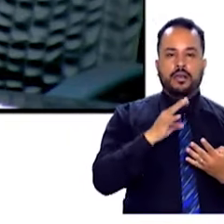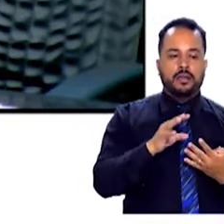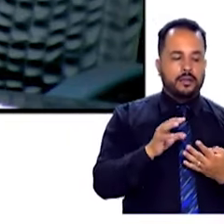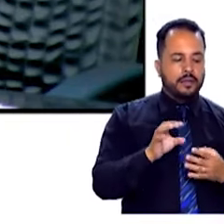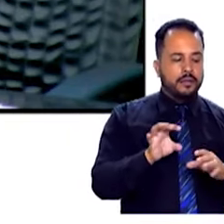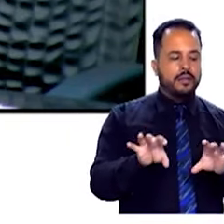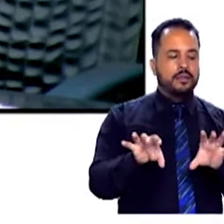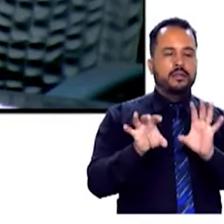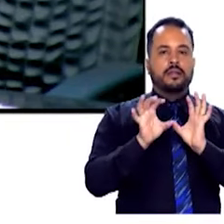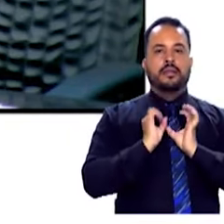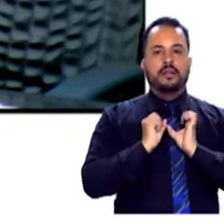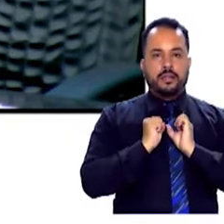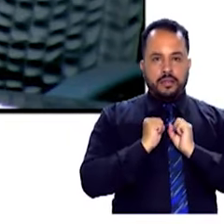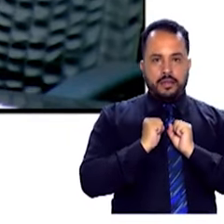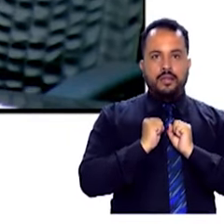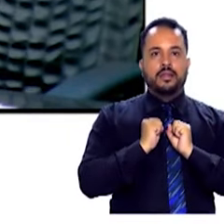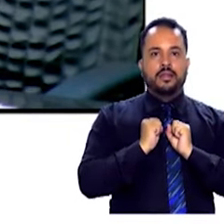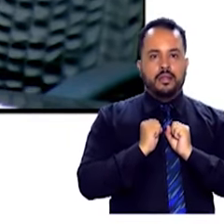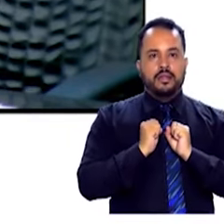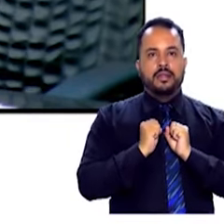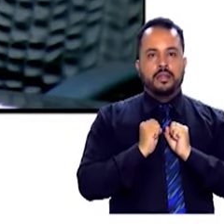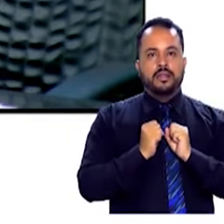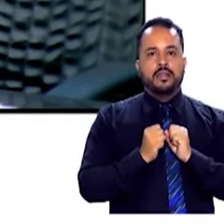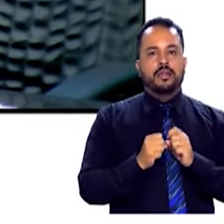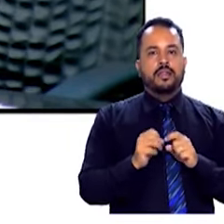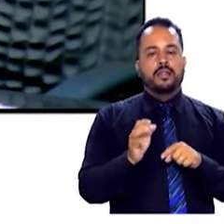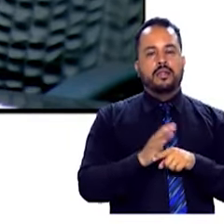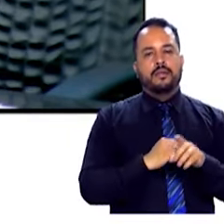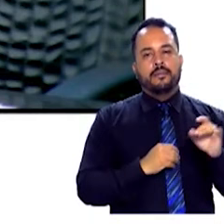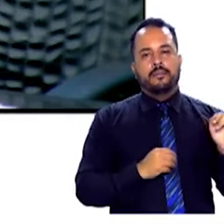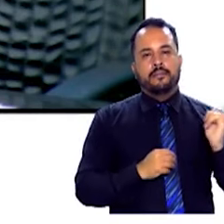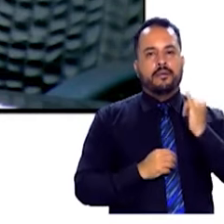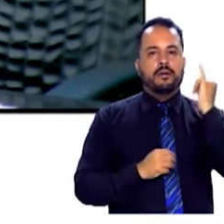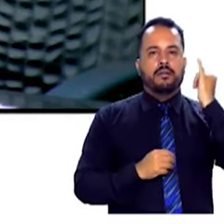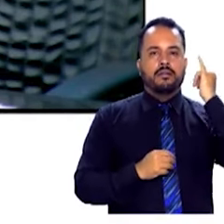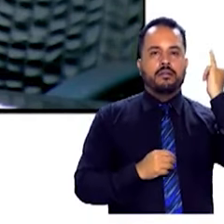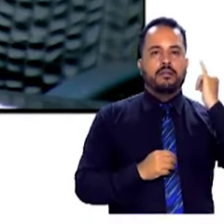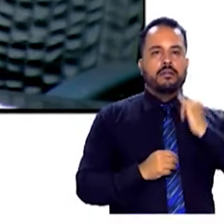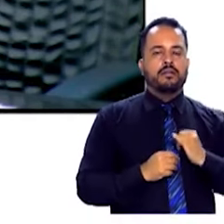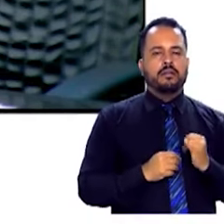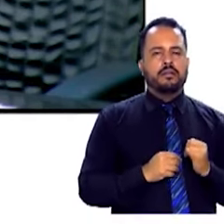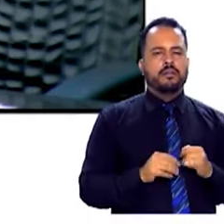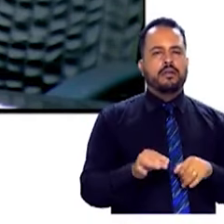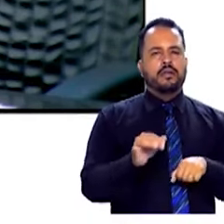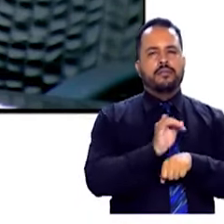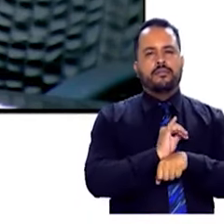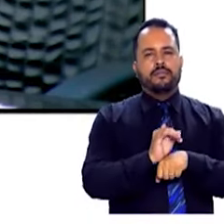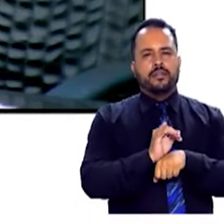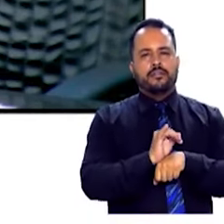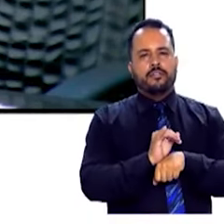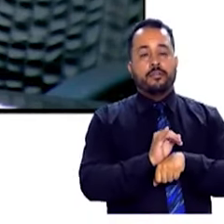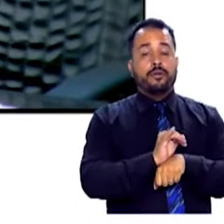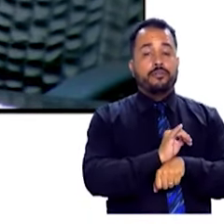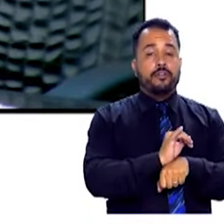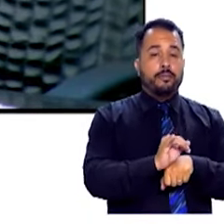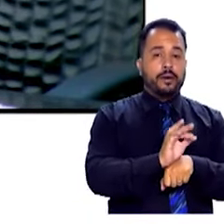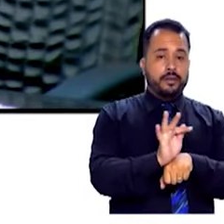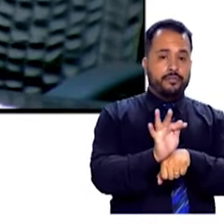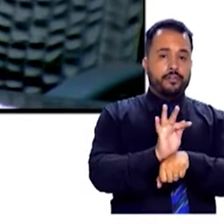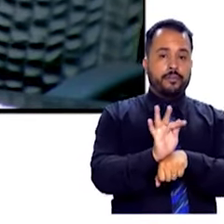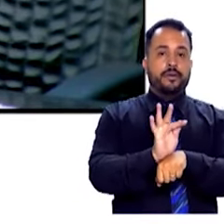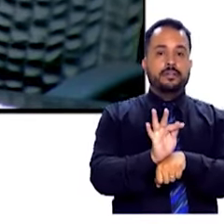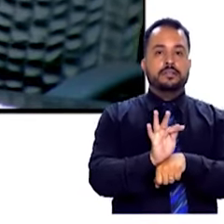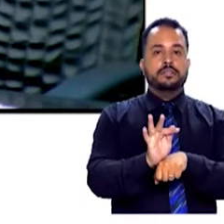julgar assim mesmo porque a questão é relevante desconsiderou esse viço formal que em princípio seria uma hipótese de